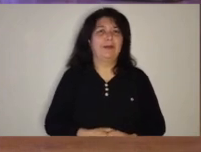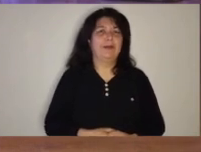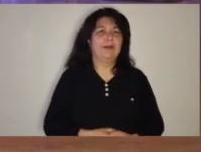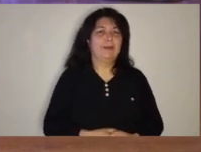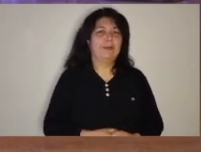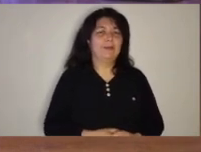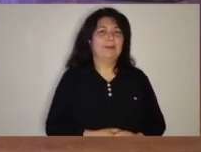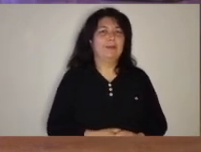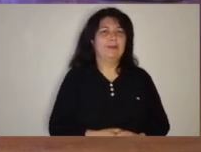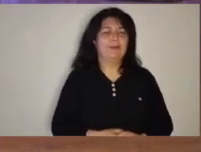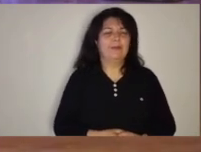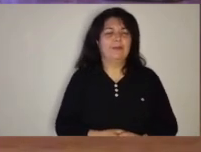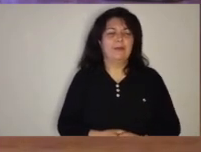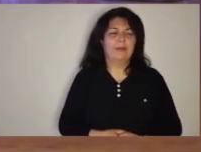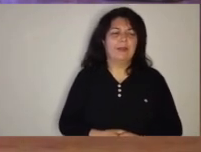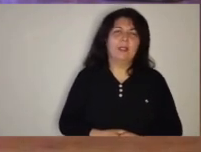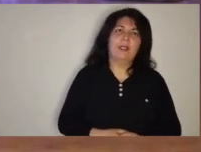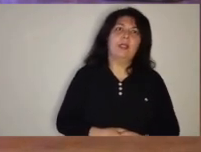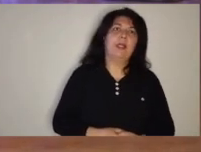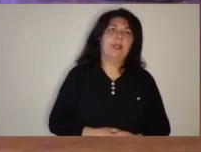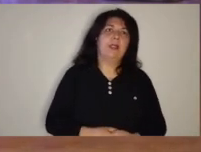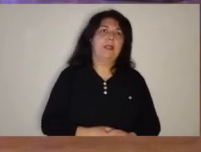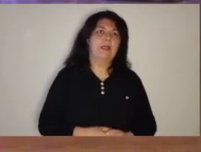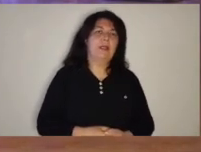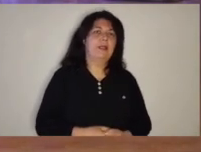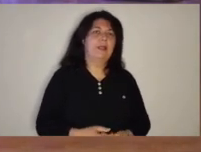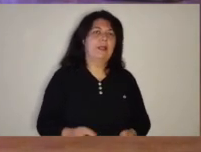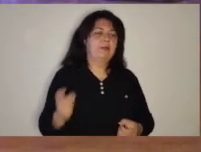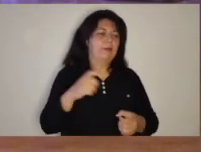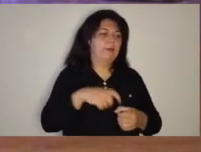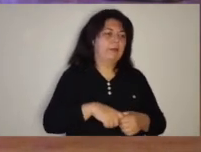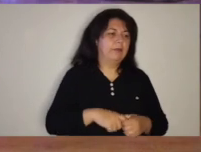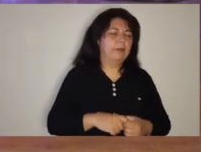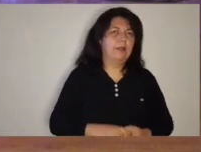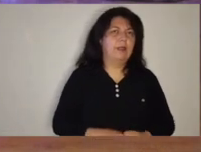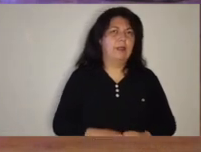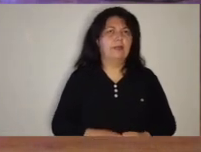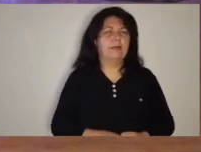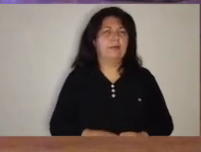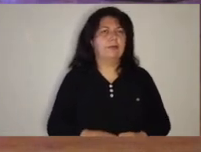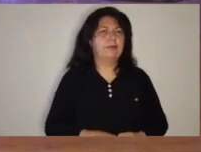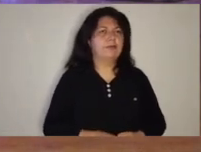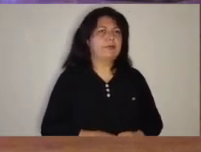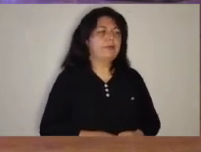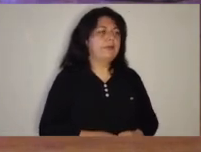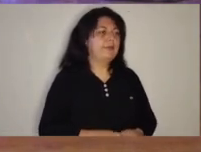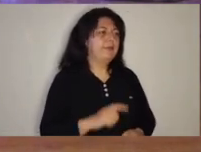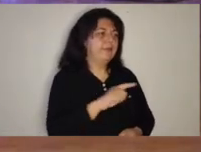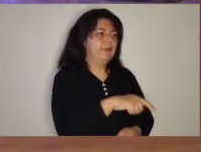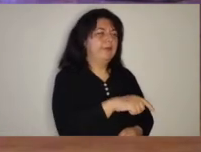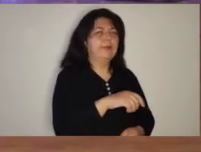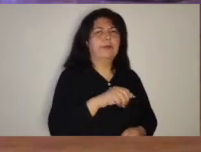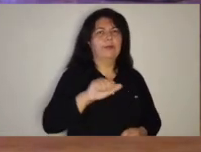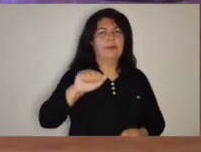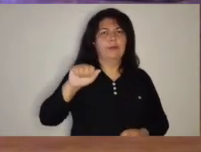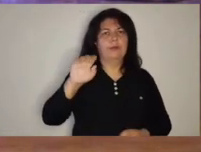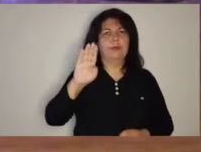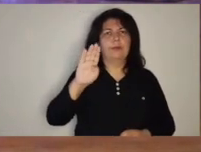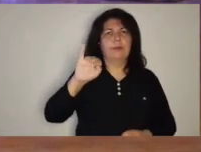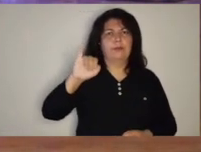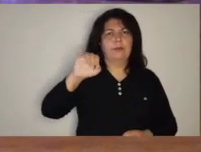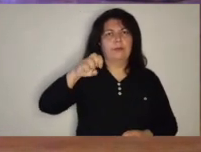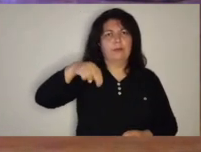marcado. E aí, irmãos, talvez Abinadab ou tenha se acostumado,